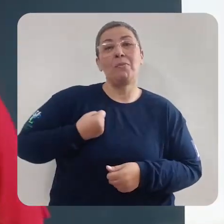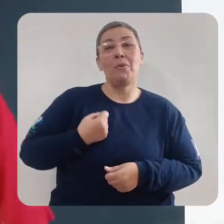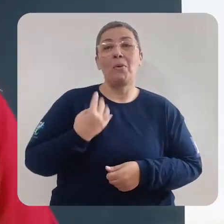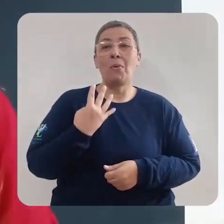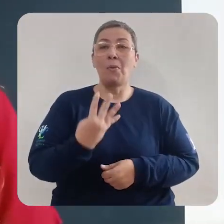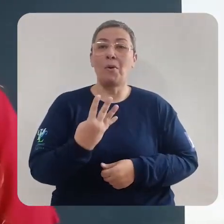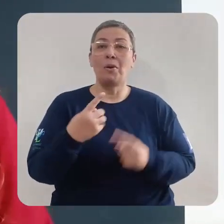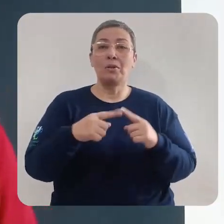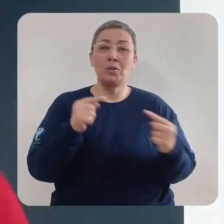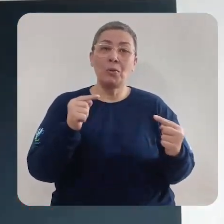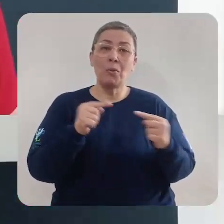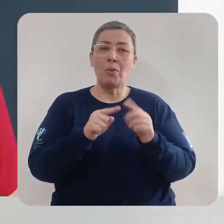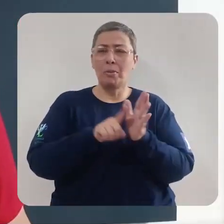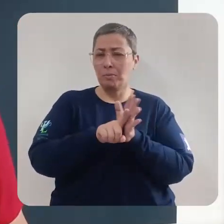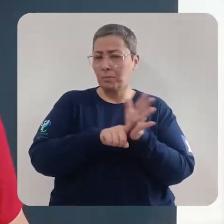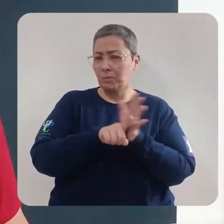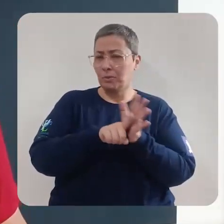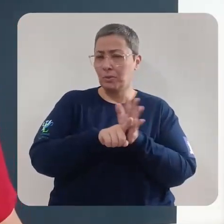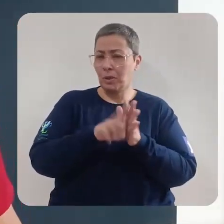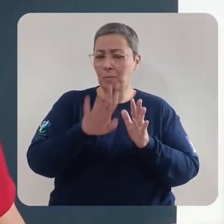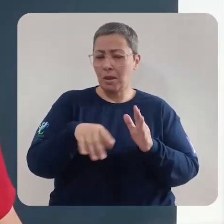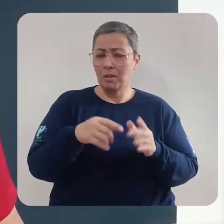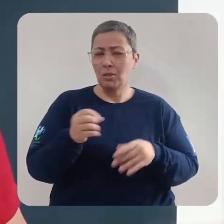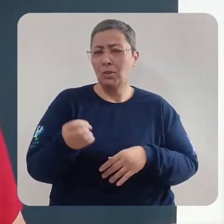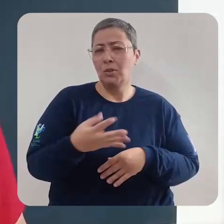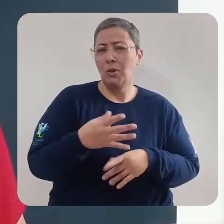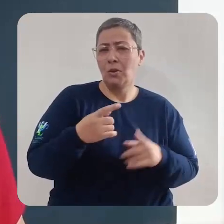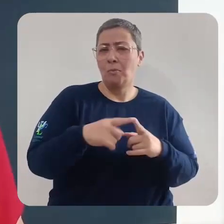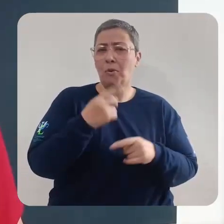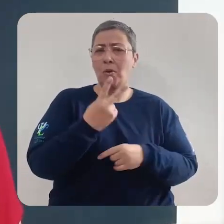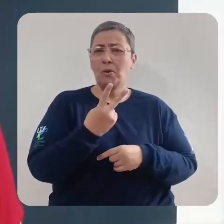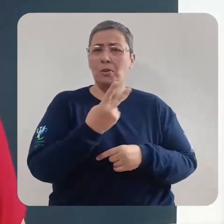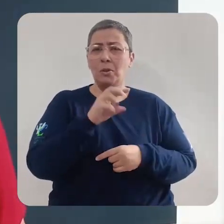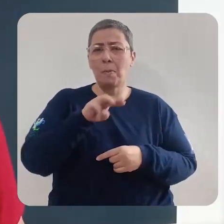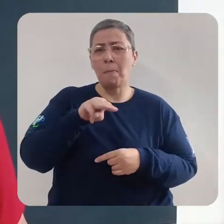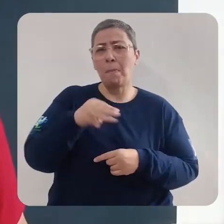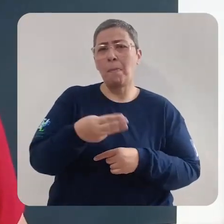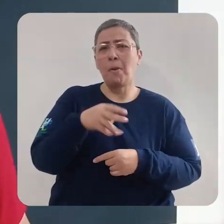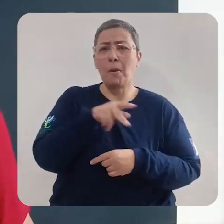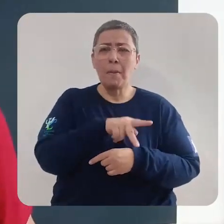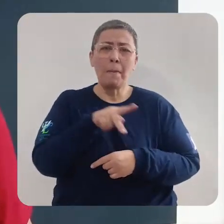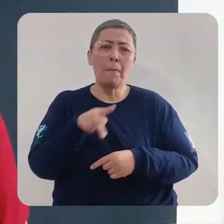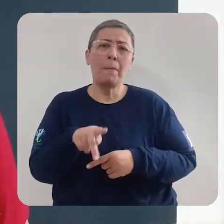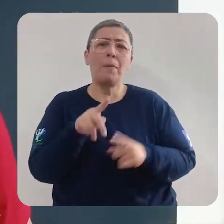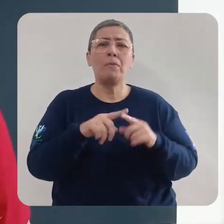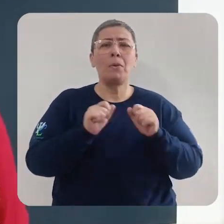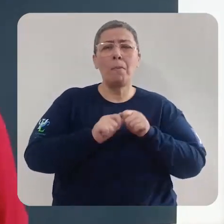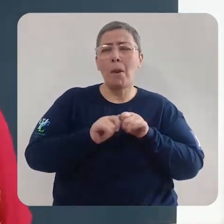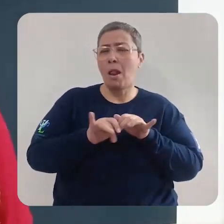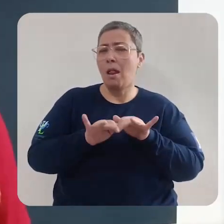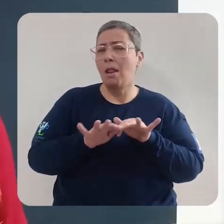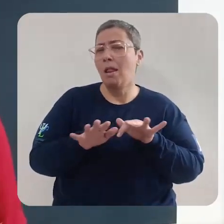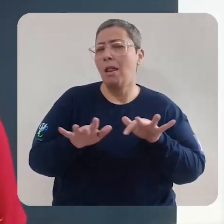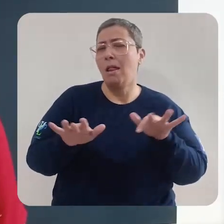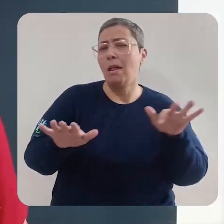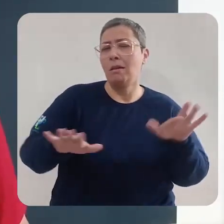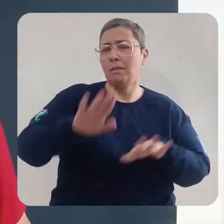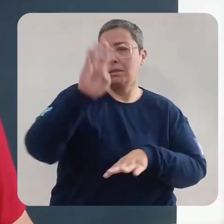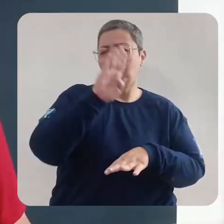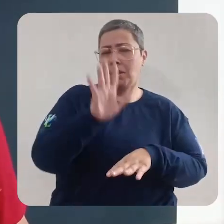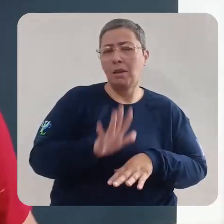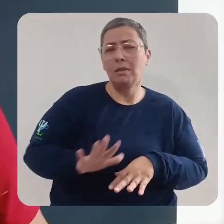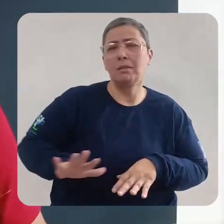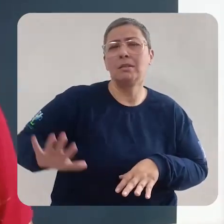legal também. Number 4. De acordo com as pesquisas mais recentes, mais de 2 milhões de professores